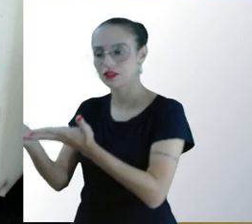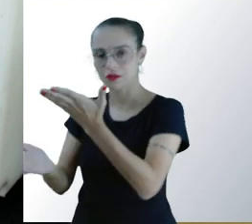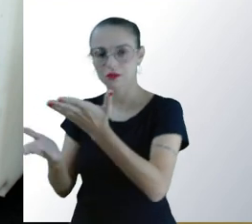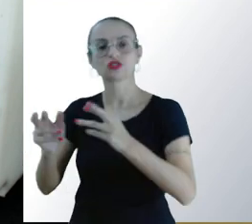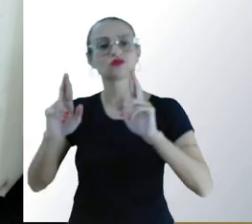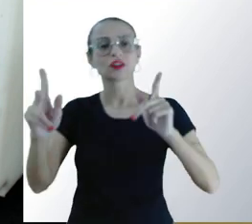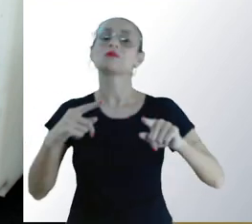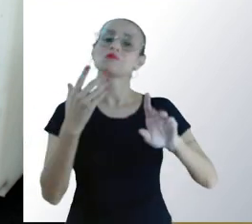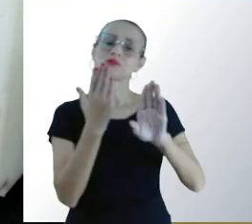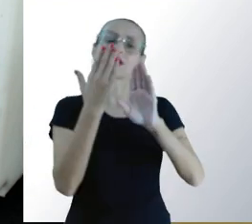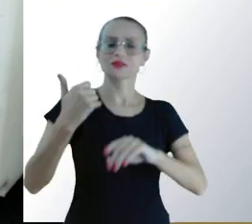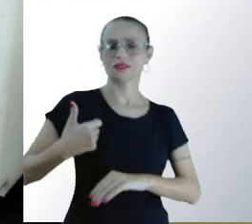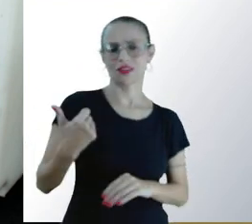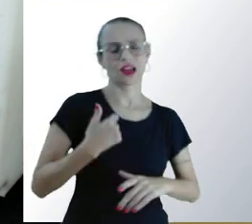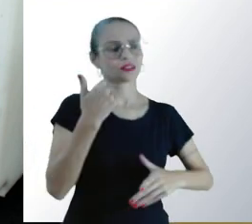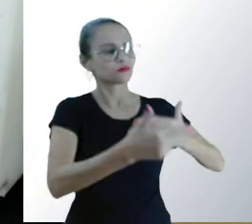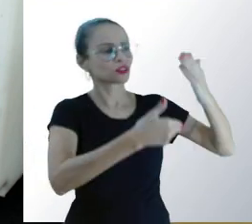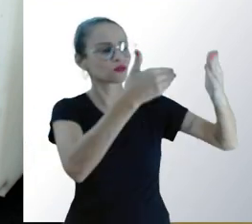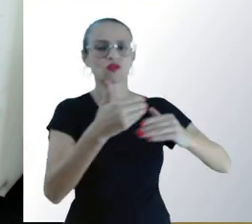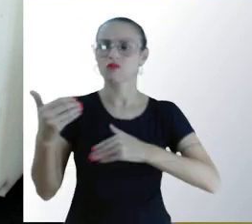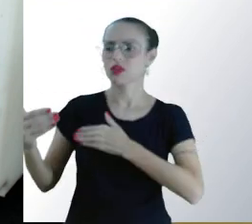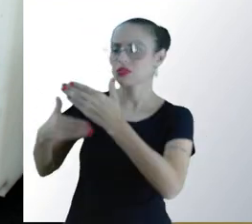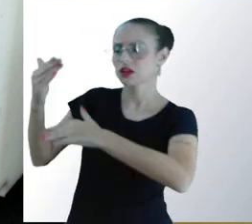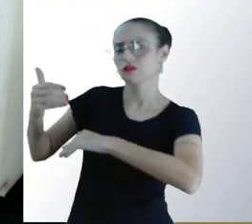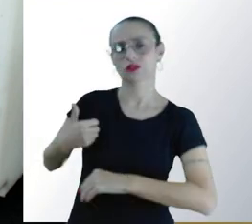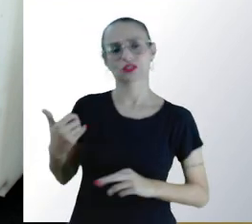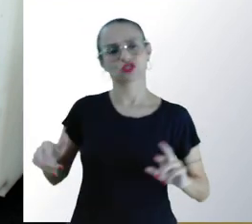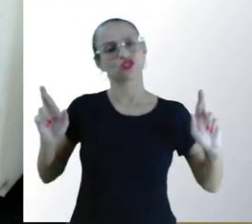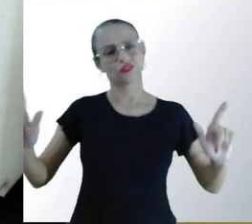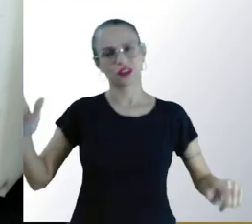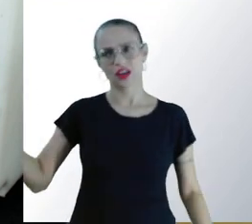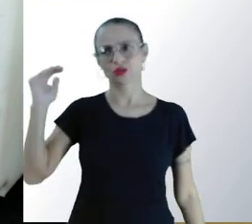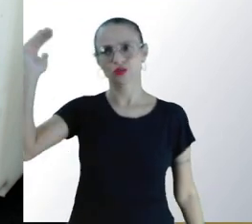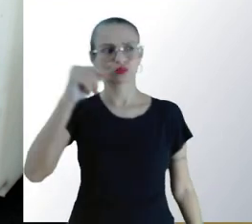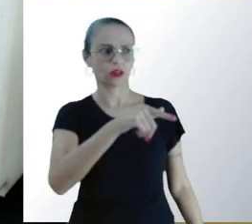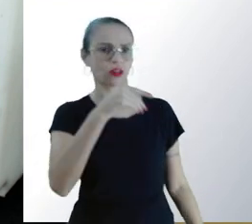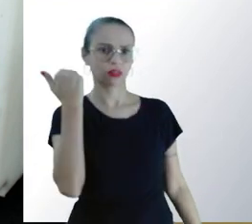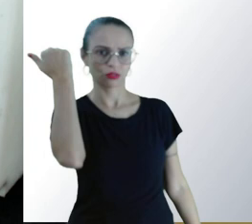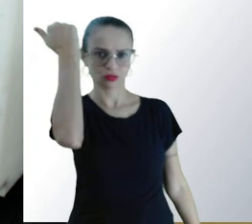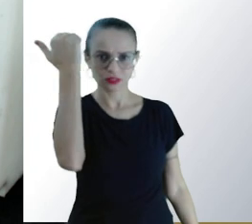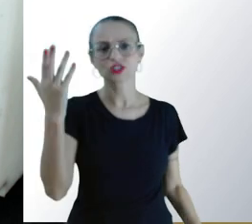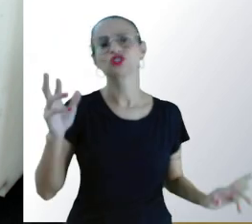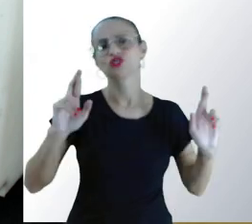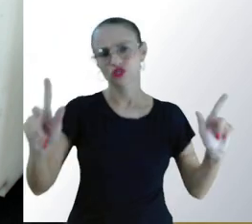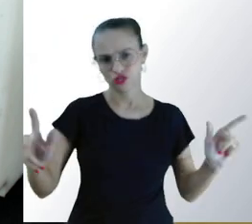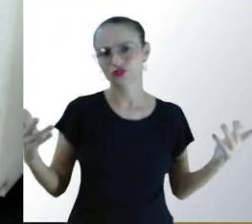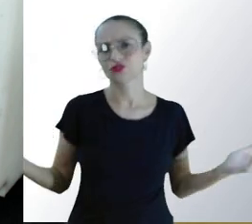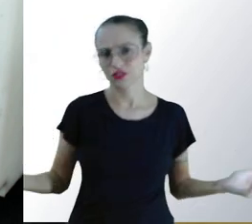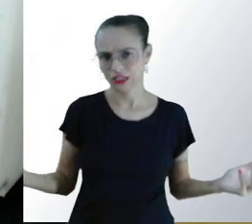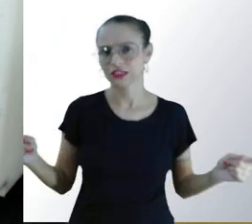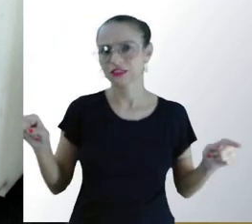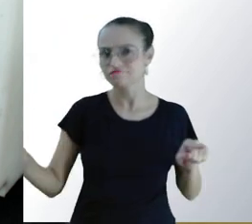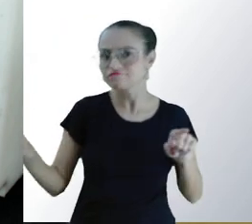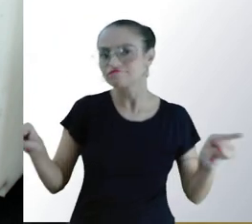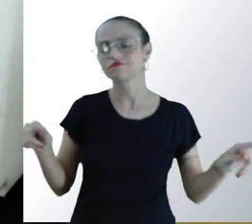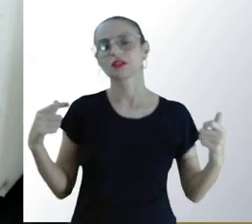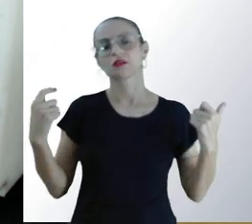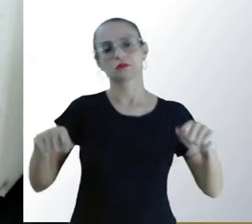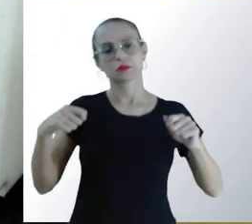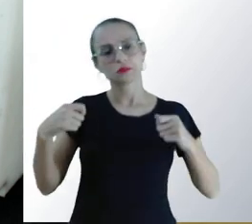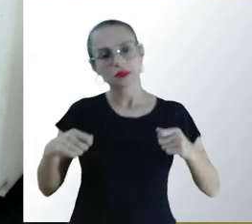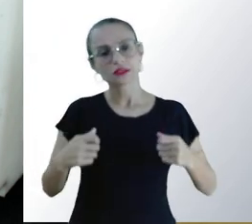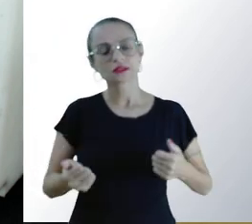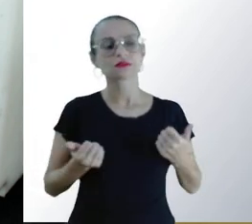pelo desenvolvimento, pela fase de desenvolvimento de vida em que eles estão. É diferente você responsabilizar um adolescente de um adulto. E a gente precisa